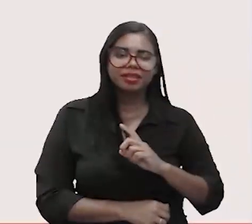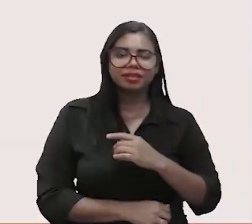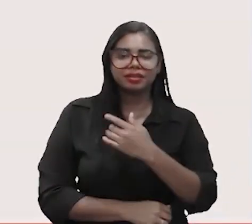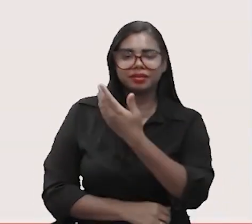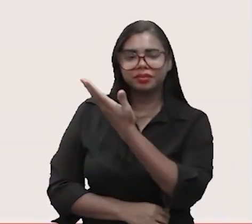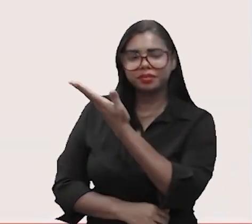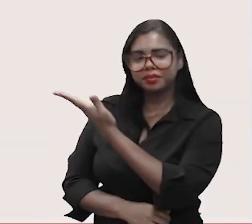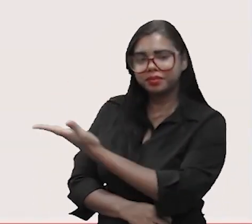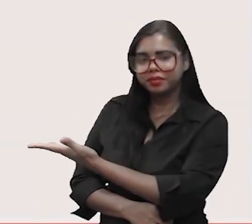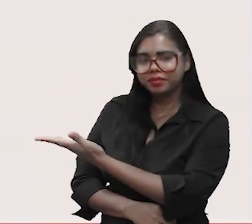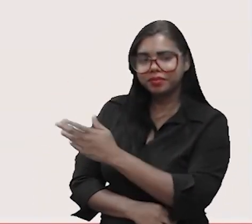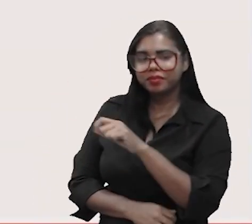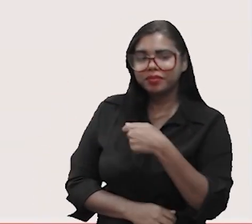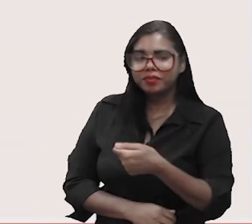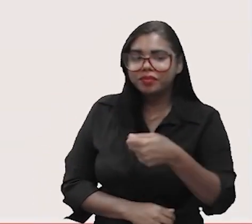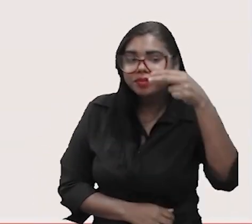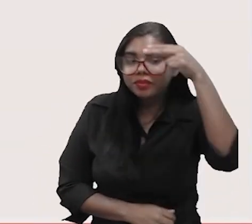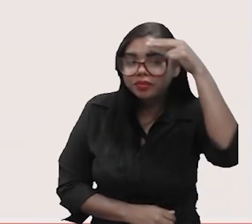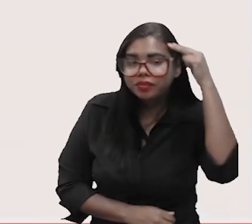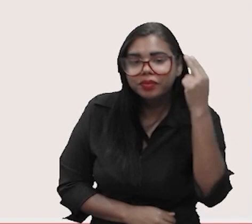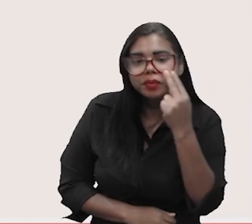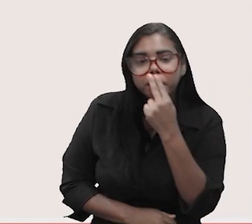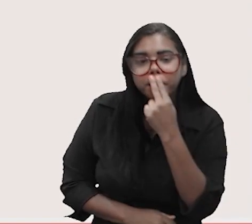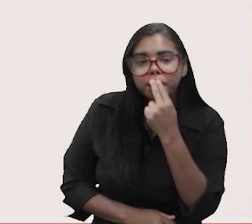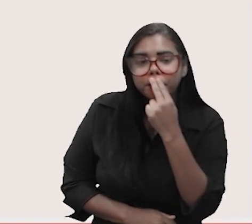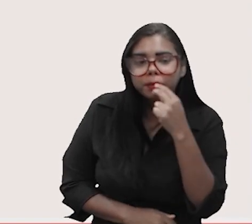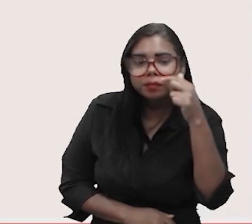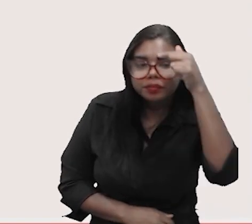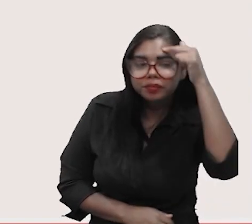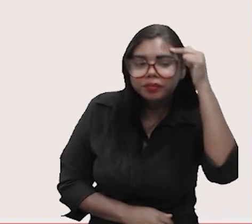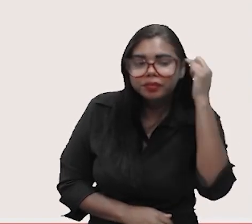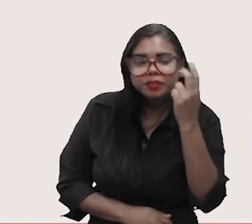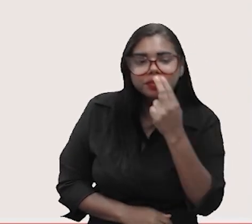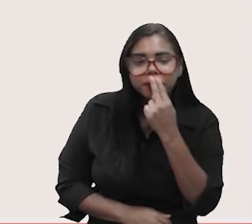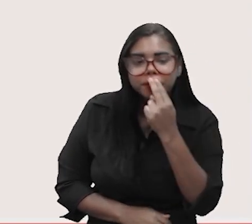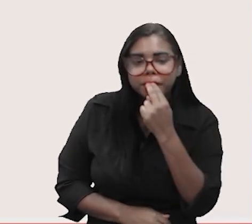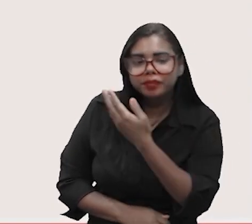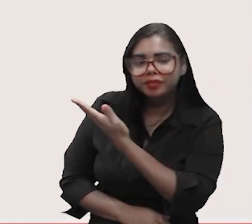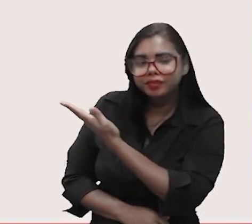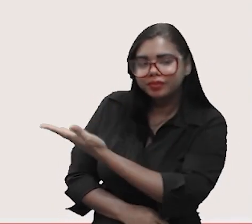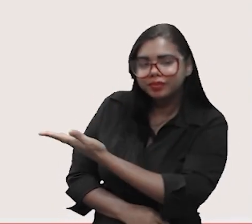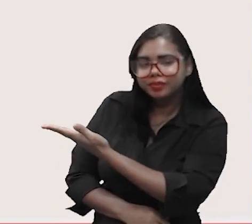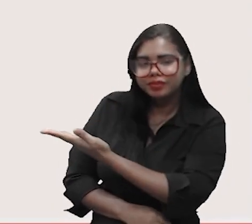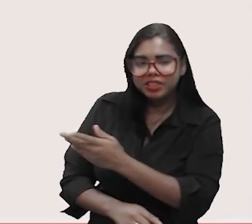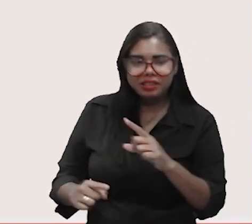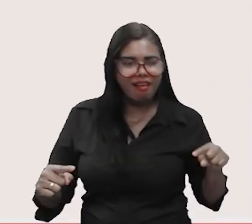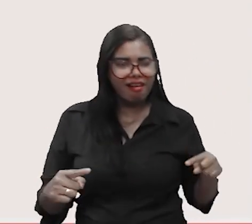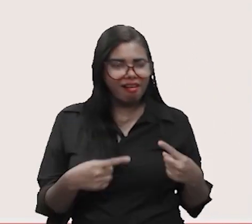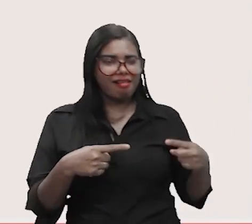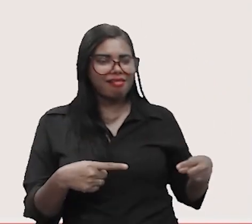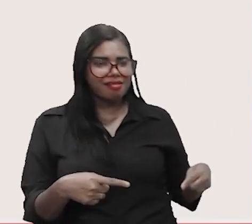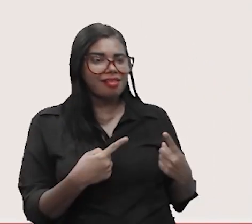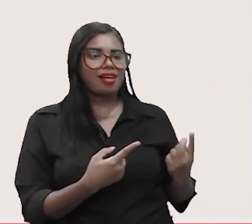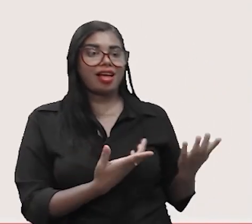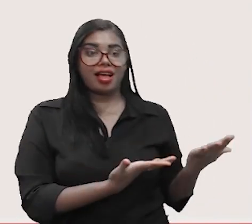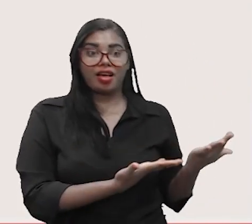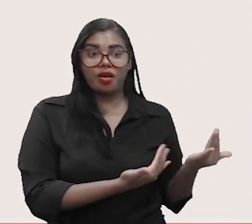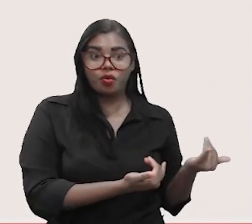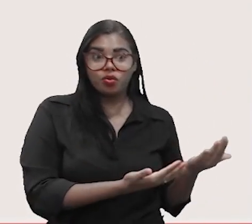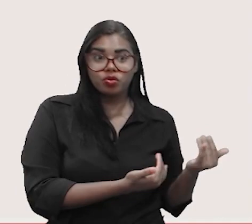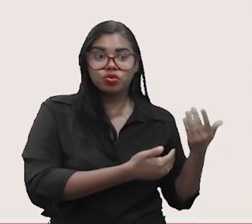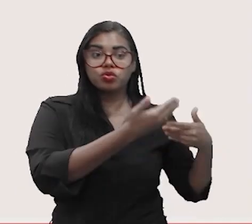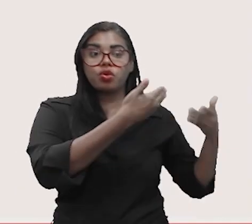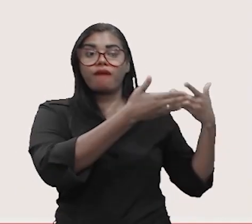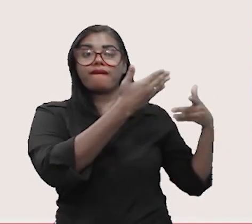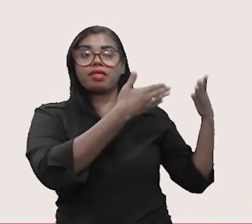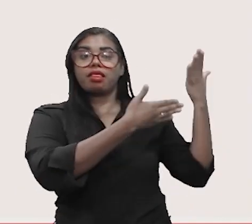Monteiro Lobato, não se esqueçam, ele foi um dos grandes polemistas que provocou muito os jovens na época, ele